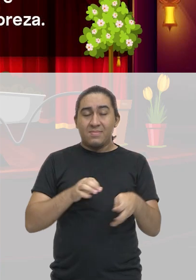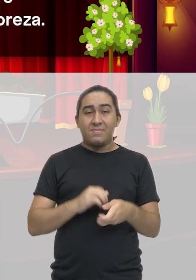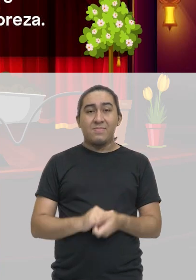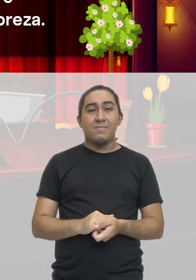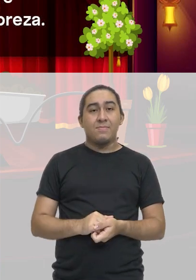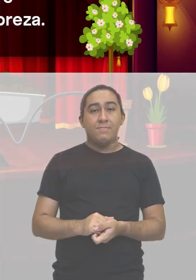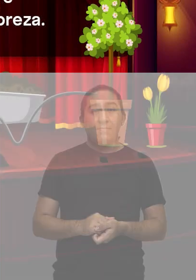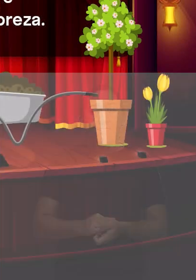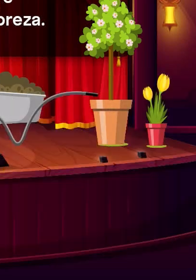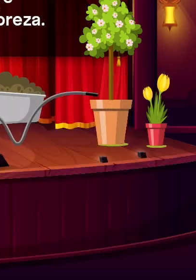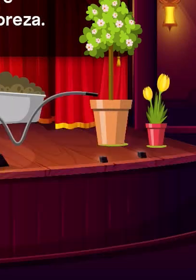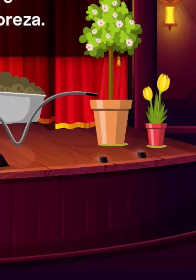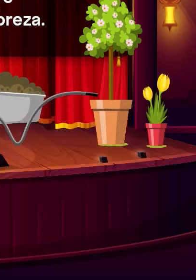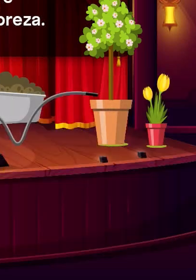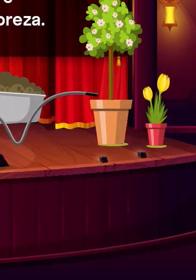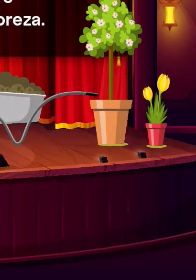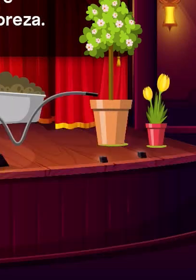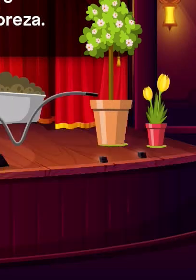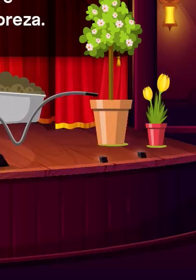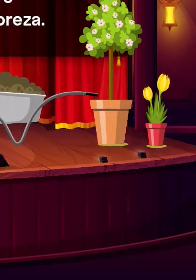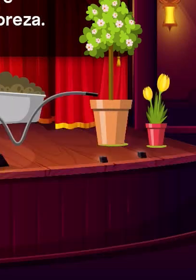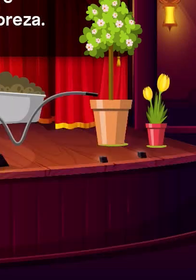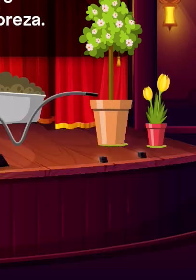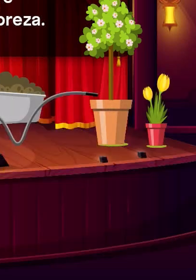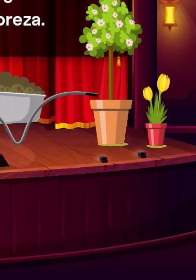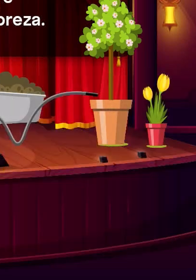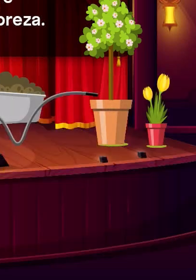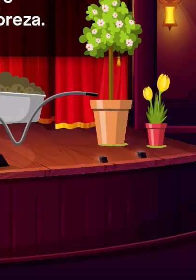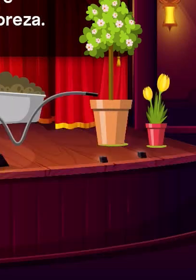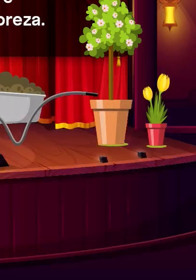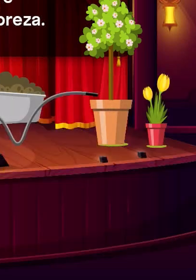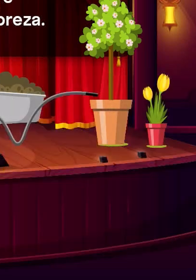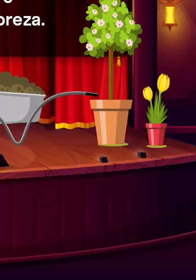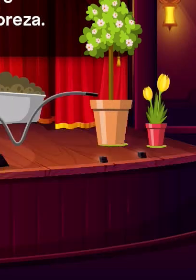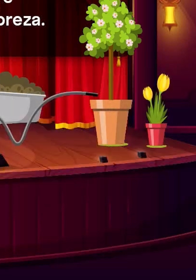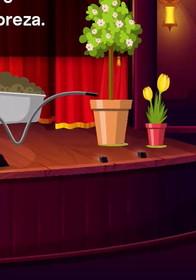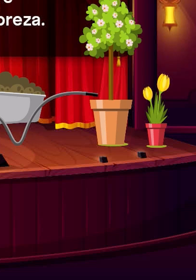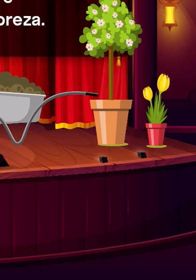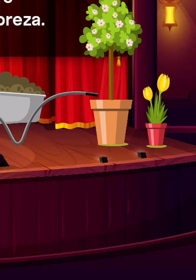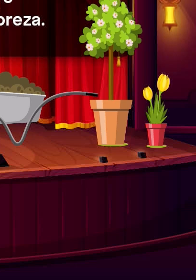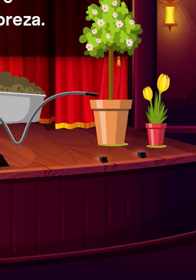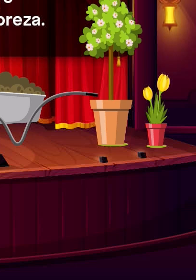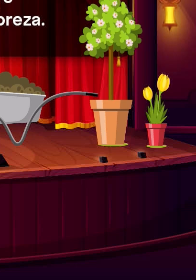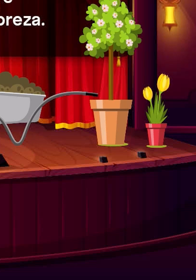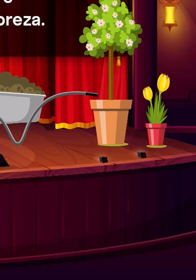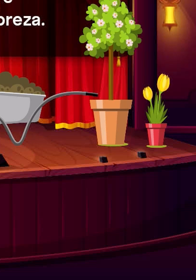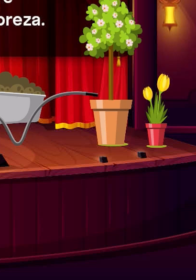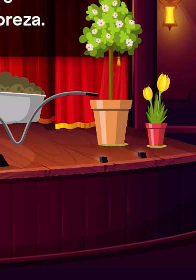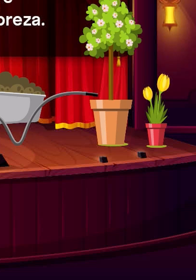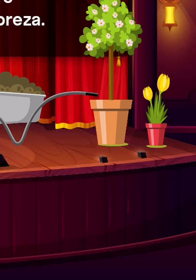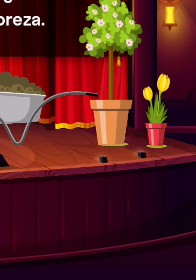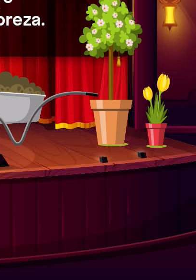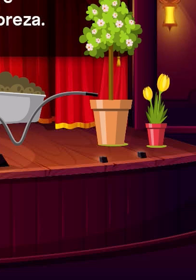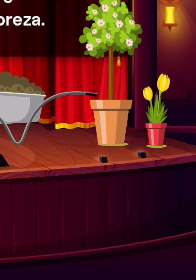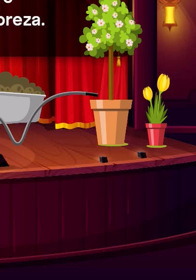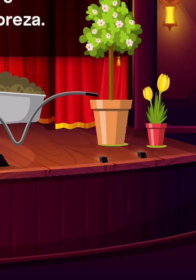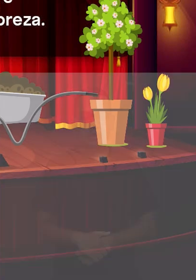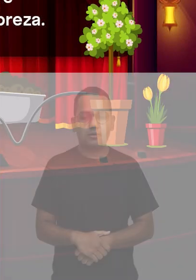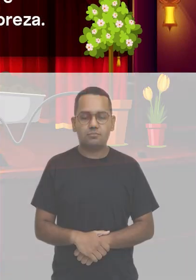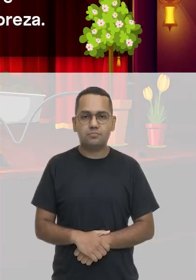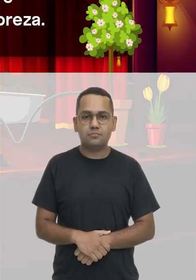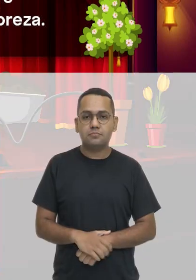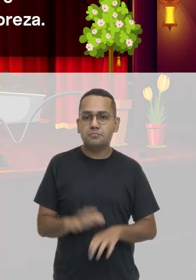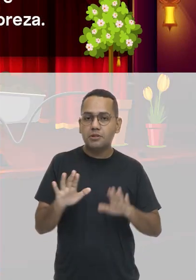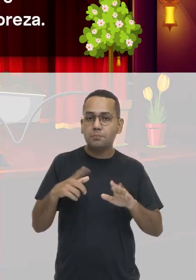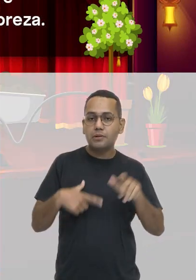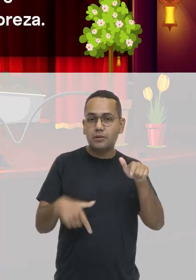essa caracterização. Mas para compor também um personagem, nós temos elementos que fazem parte,